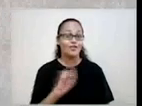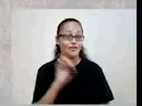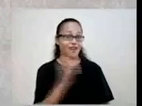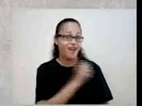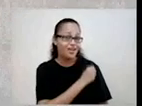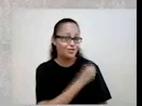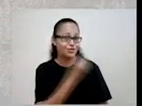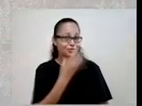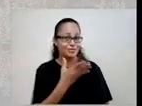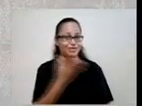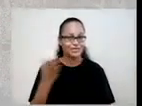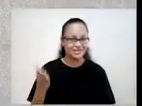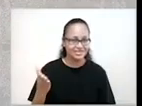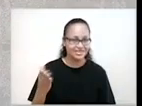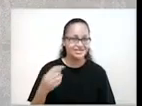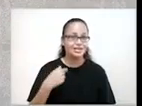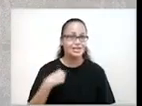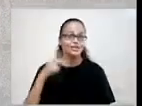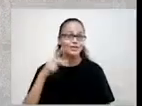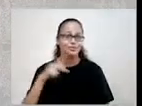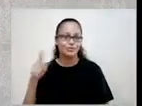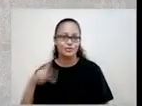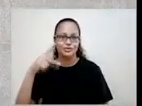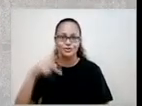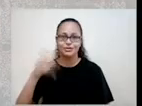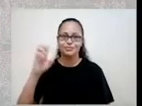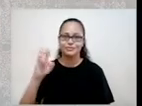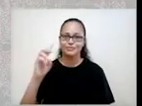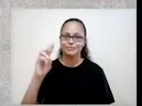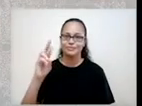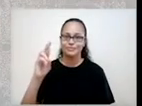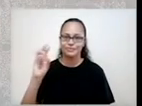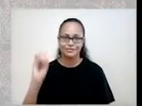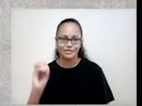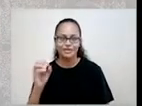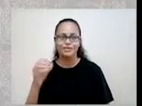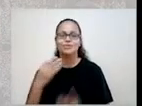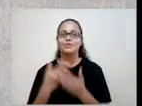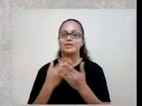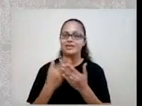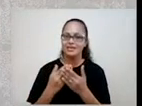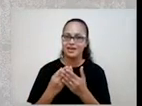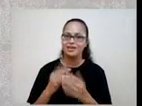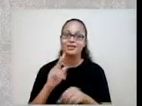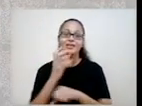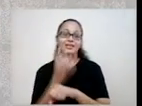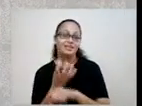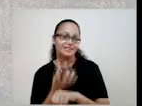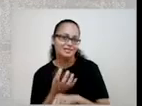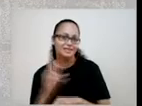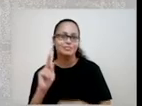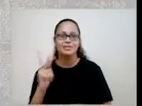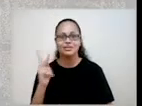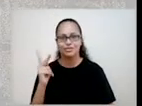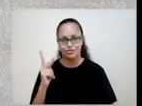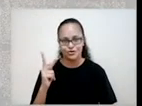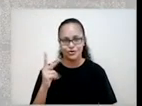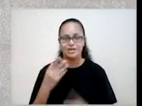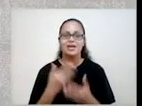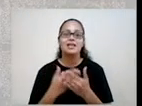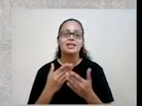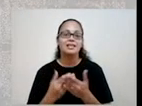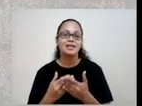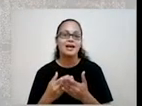Olá pessoal, tudo bem com vocês? Eu sou o professor Pedro e hoje teremos mais uma aula de História. Na aula passada,